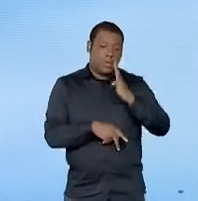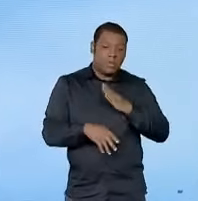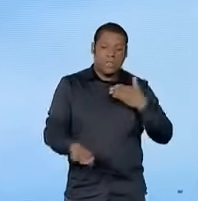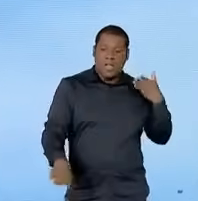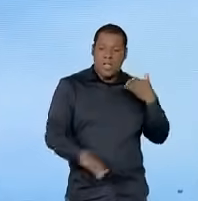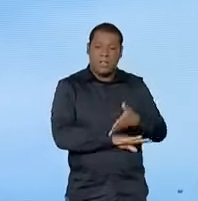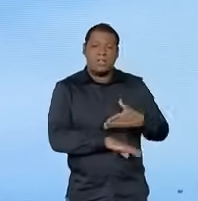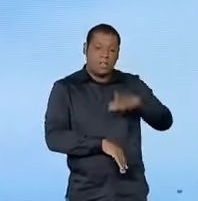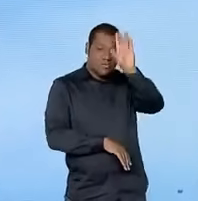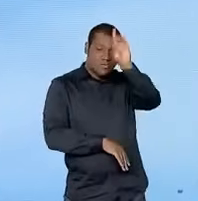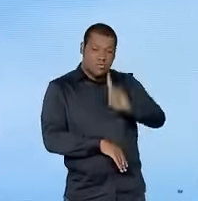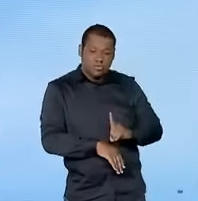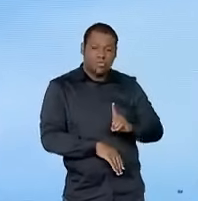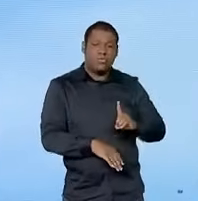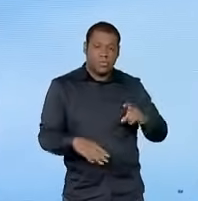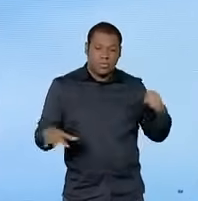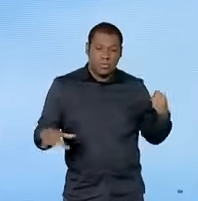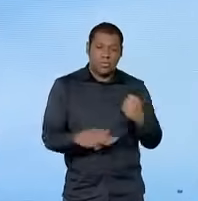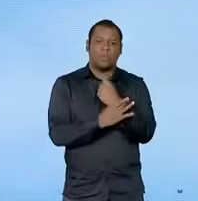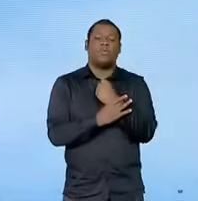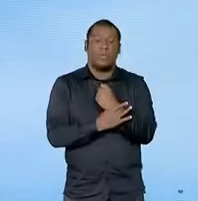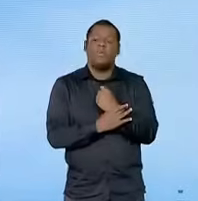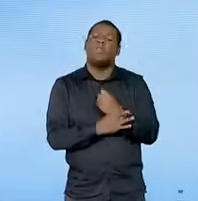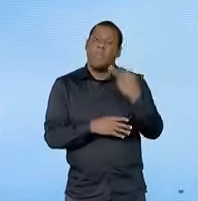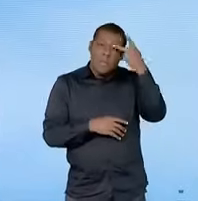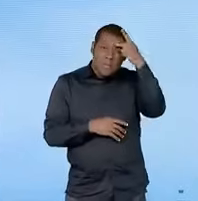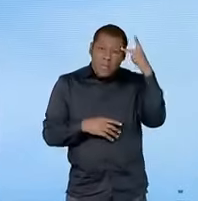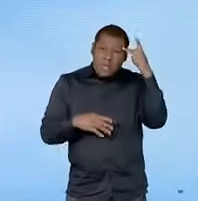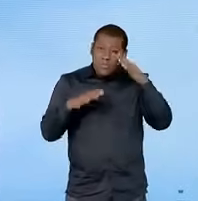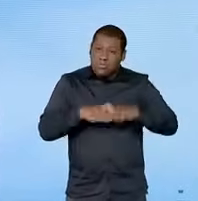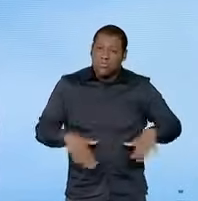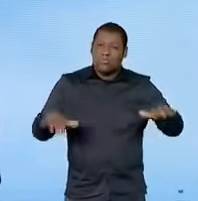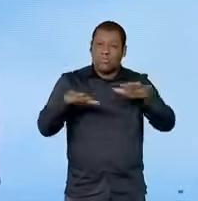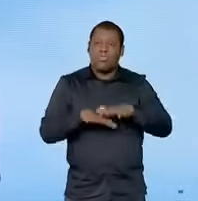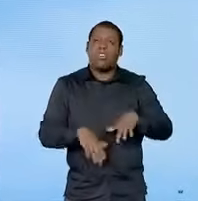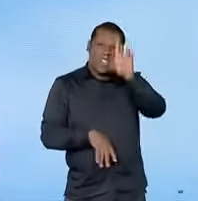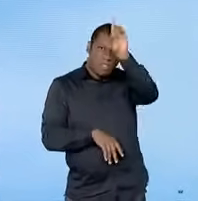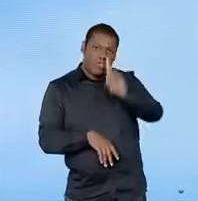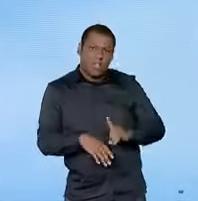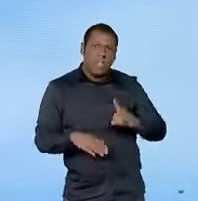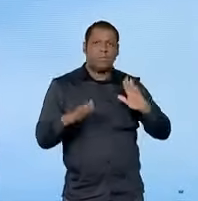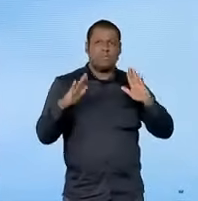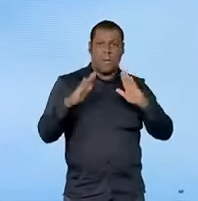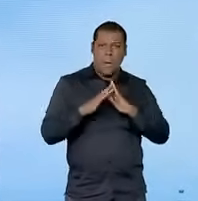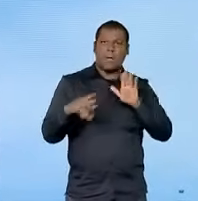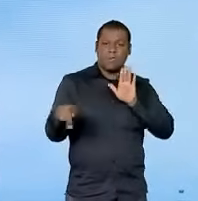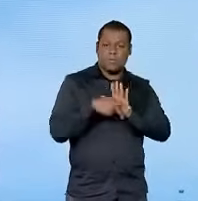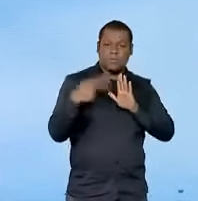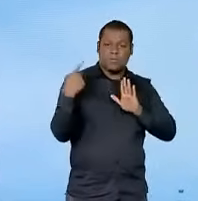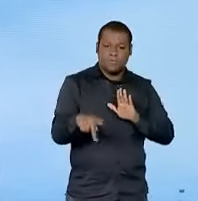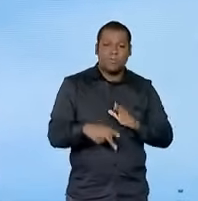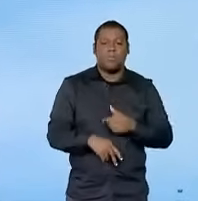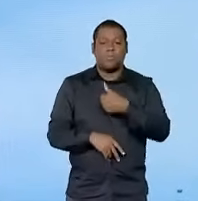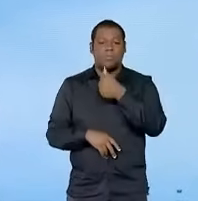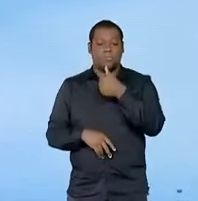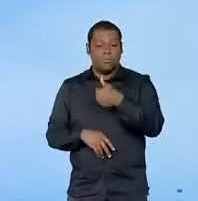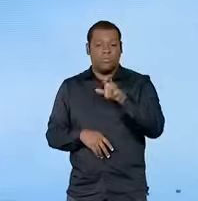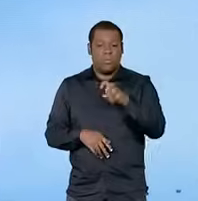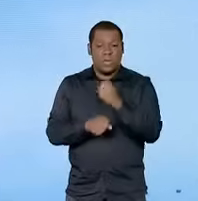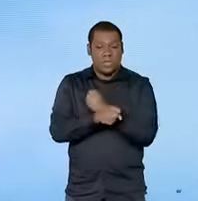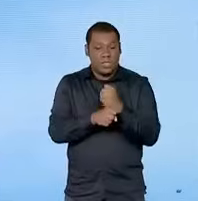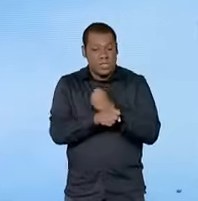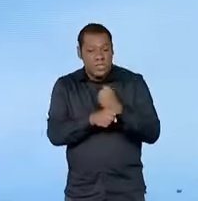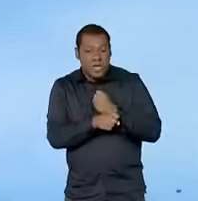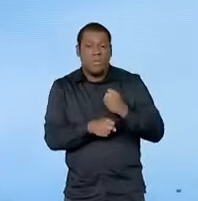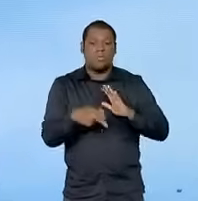fundamentais em qualquer sociedade, que é ter um teto para morar. Presidente, são 15 anos do Minha Casa Minha Vida,